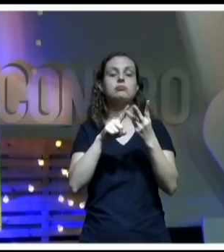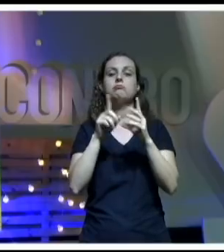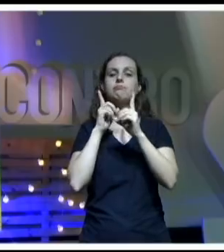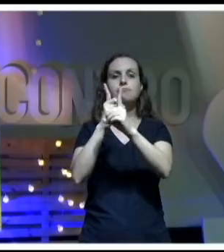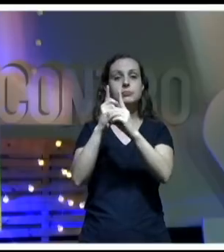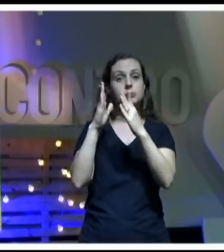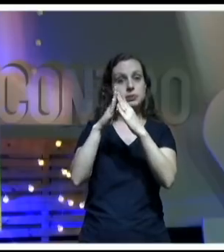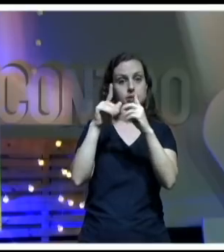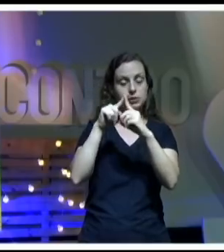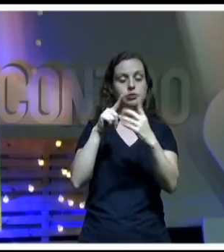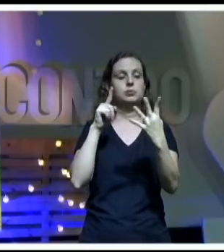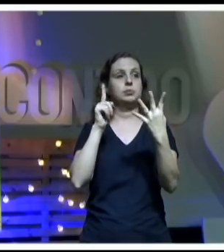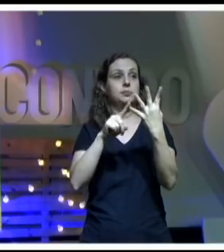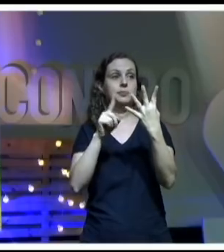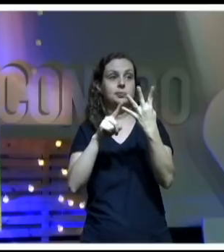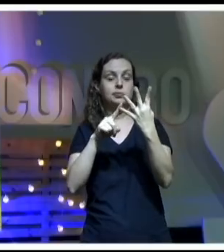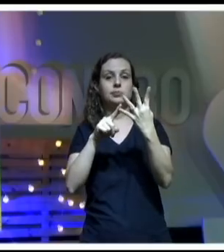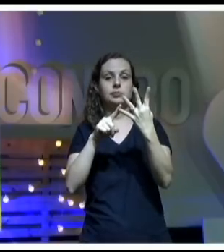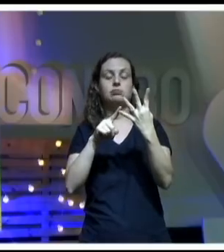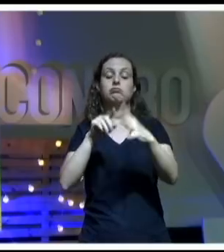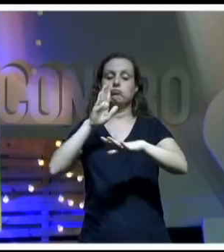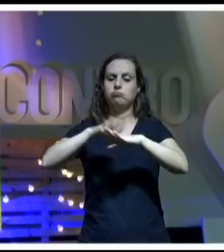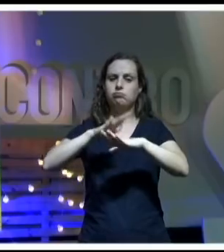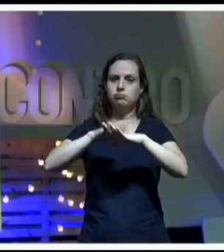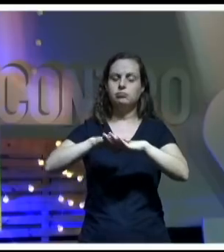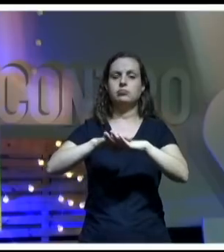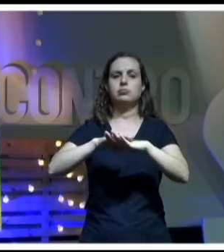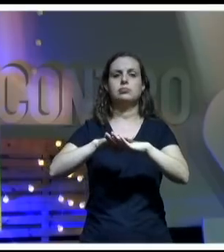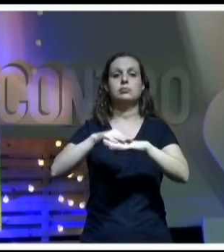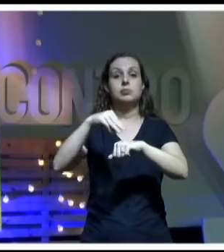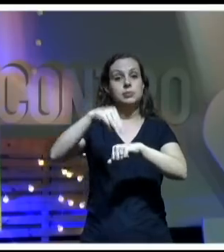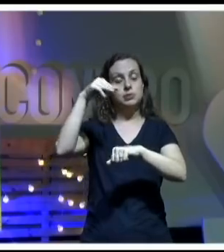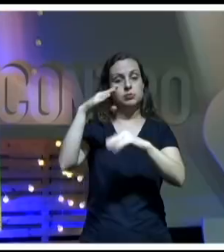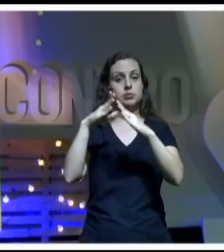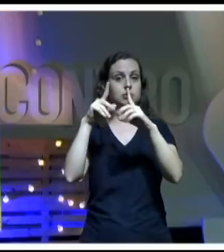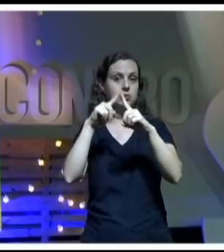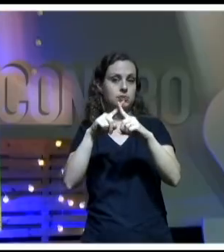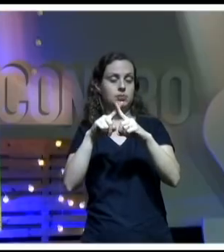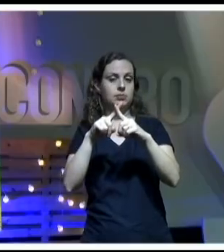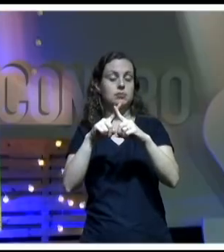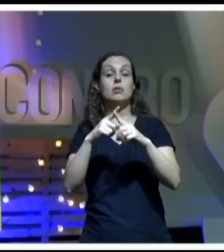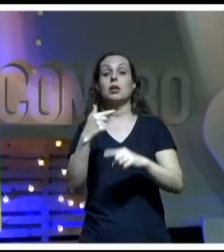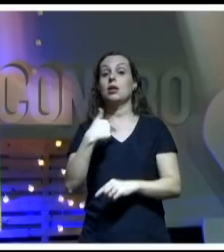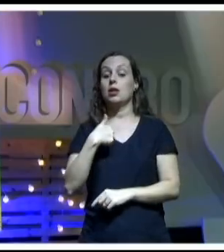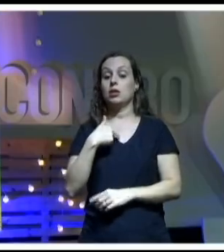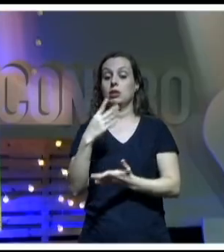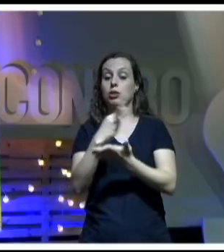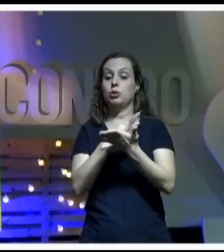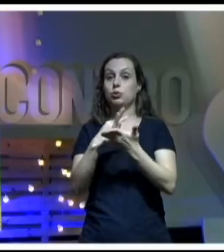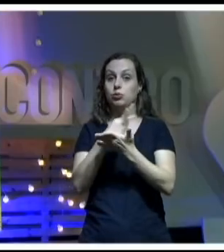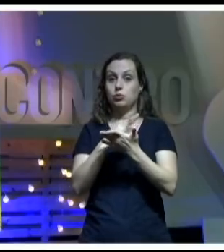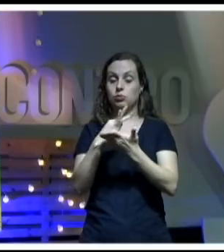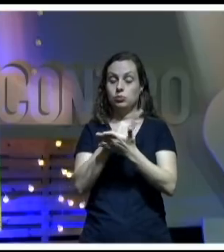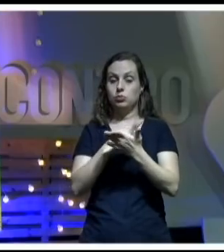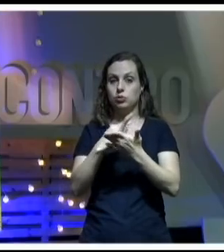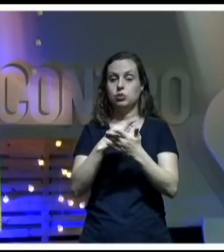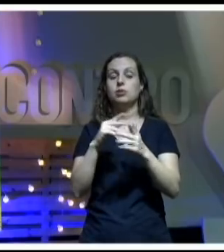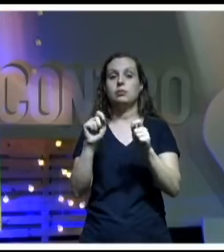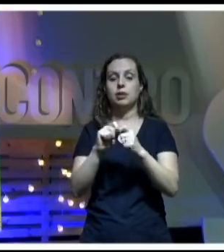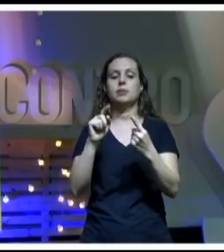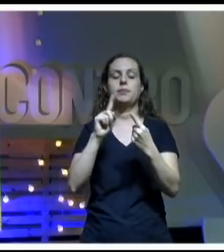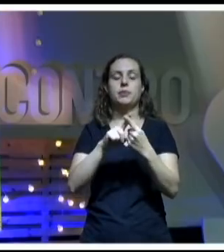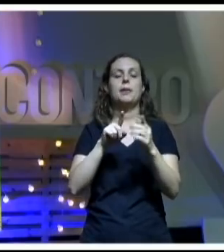e depois e implementa um programa na igreja só esse espaço grosso modo que o teólogo acadêmico faz muita